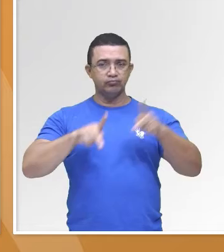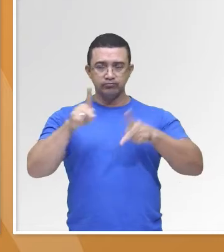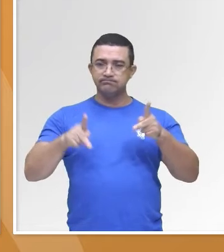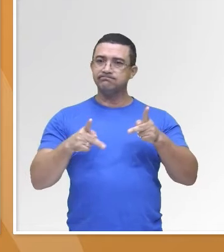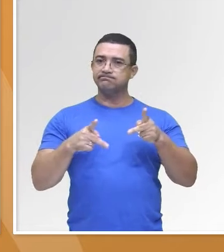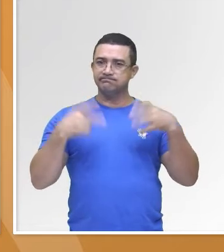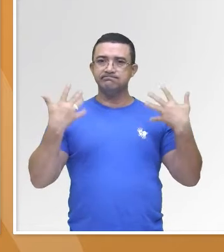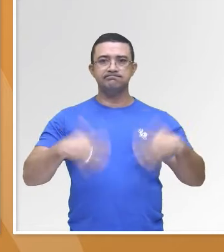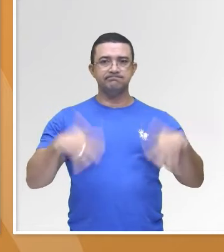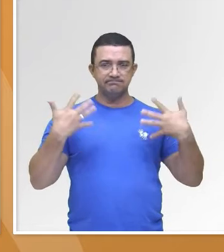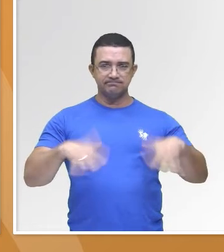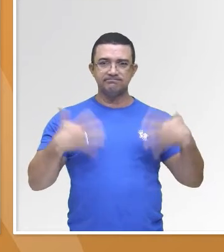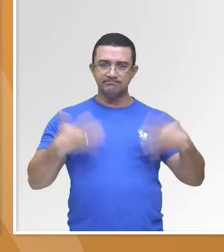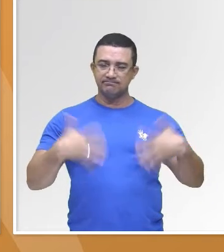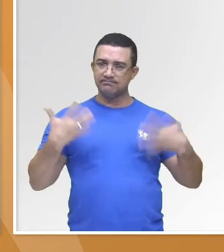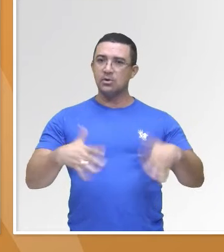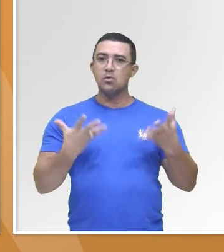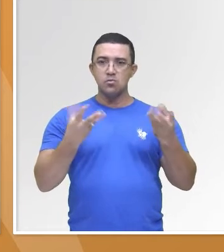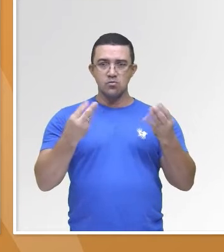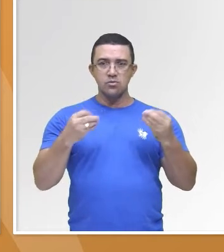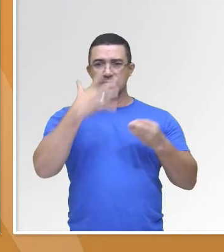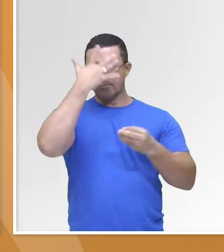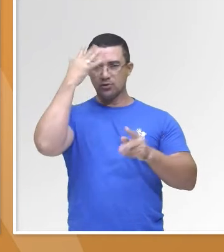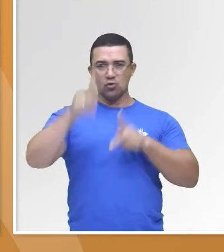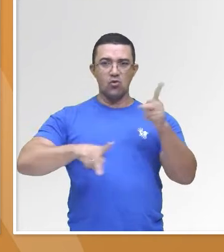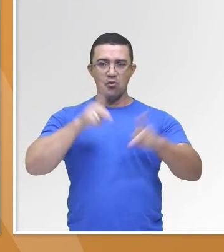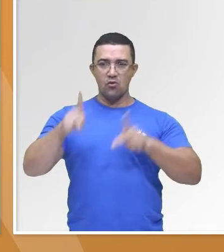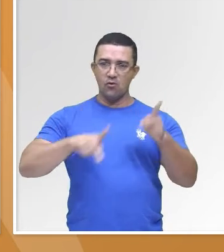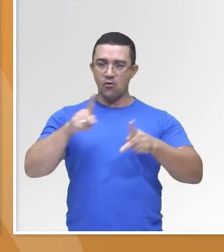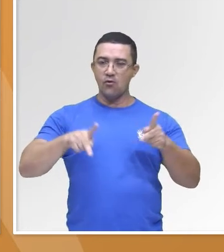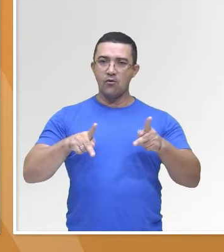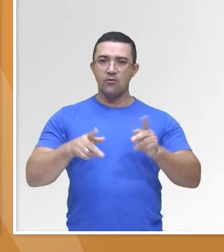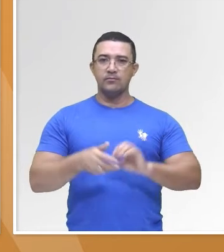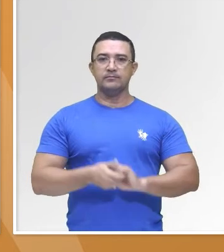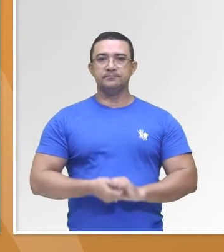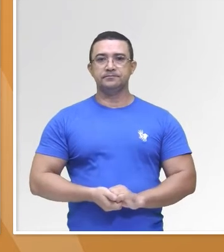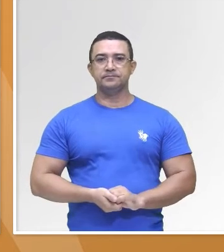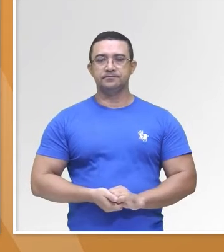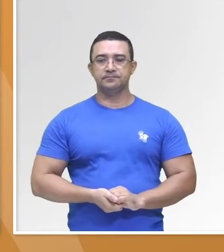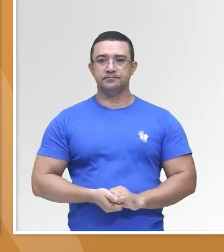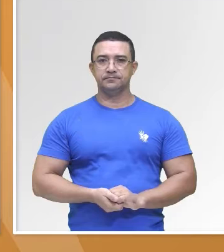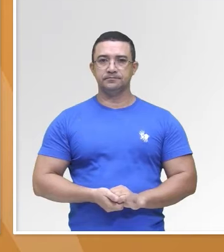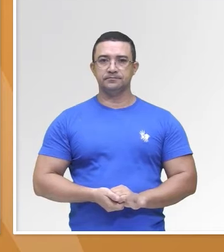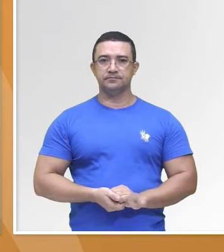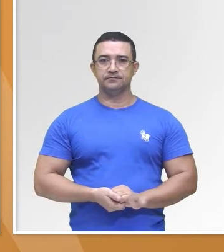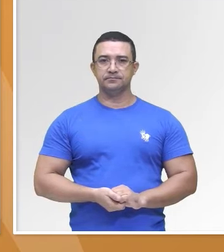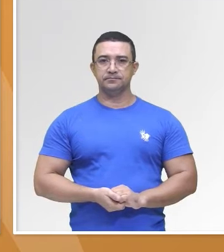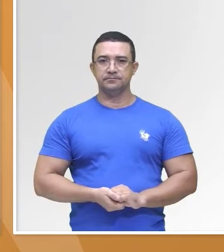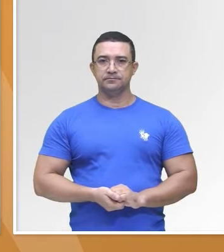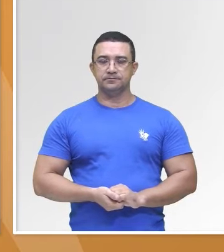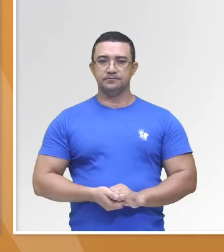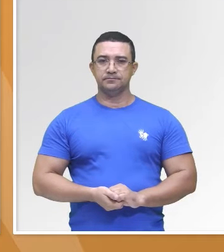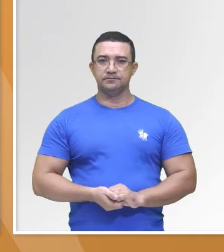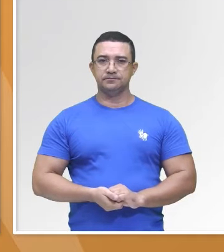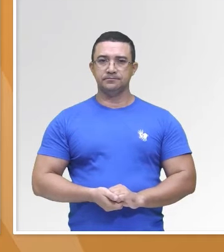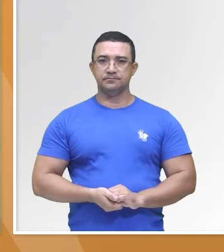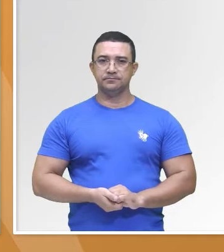o comparativo de quantos habitantes por quilômetros quadrados, ok?